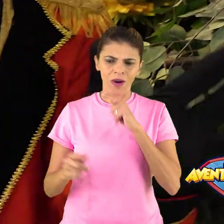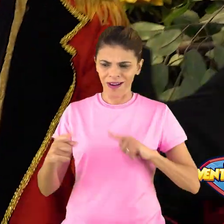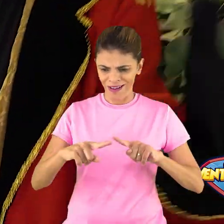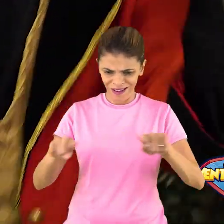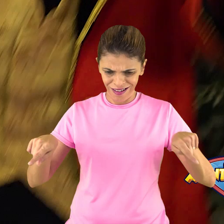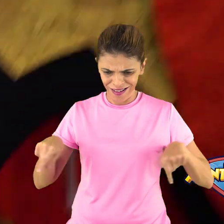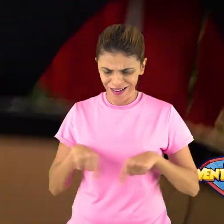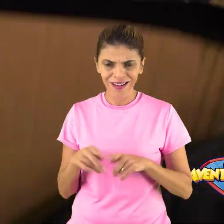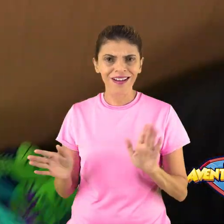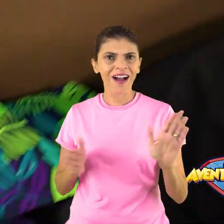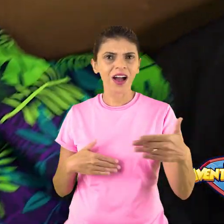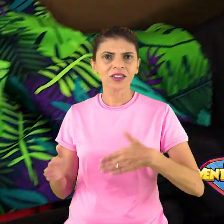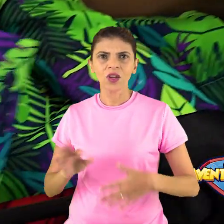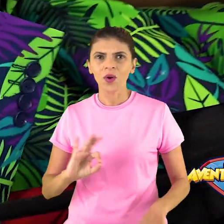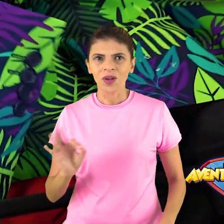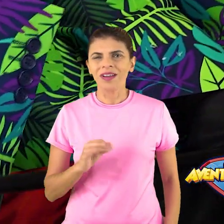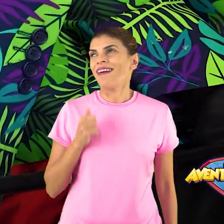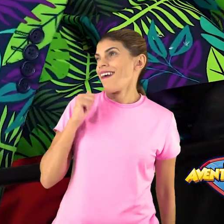caixa!